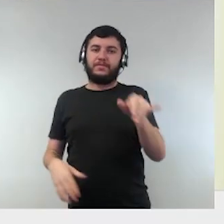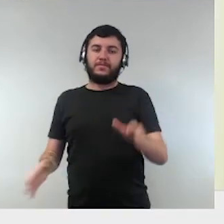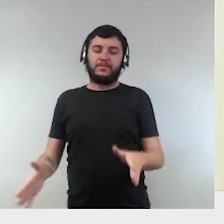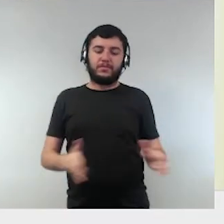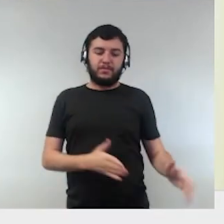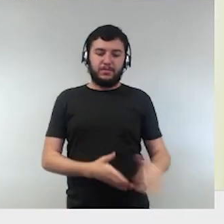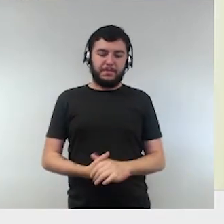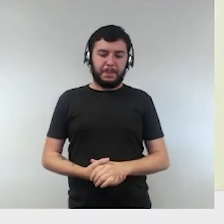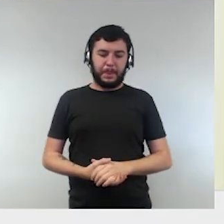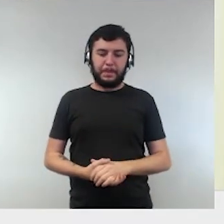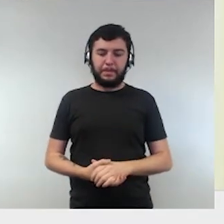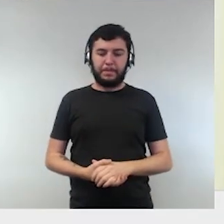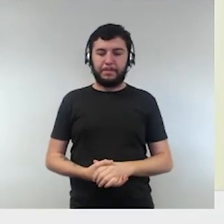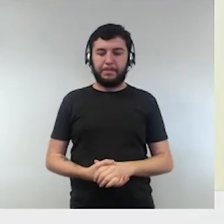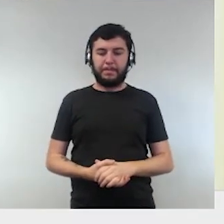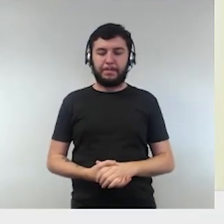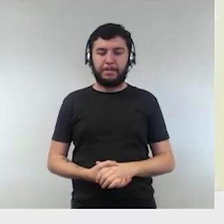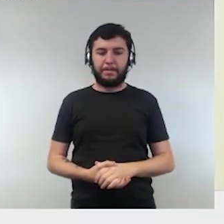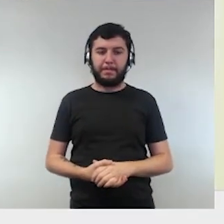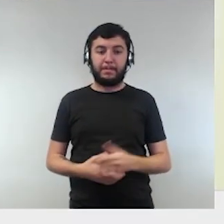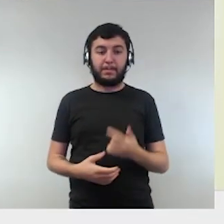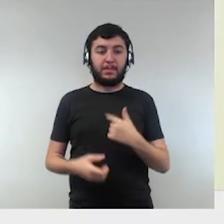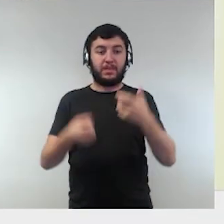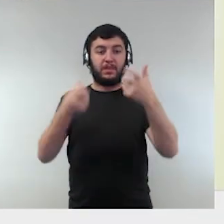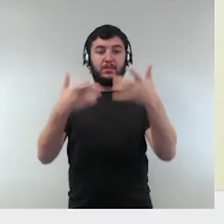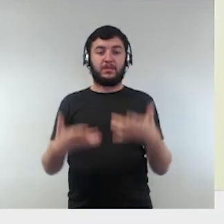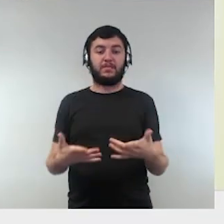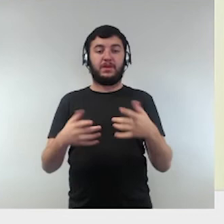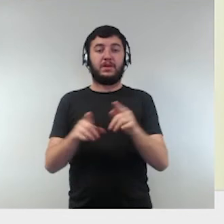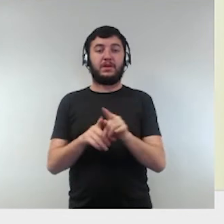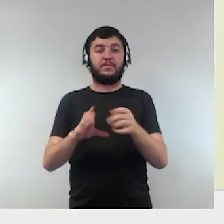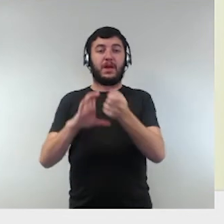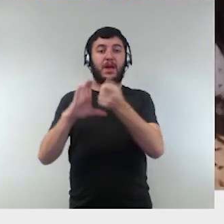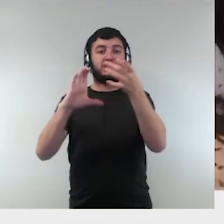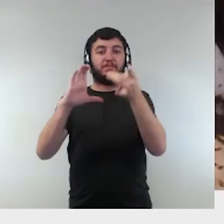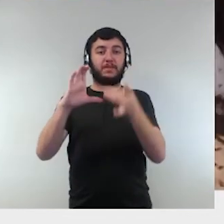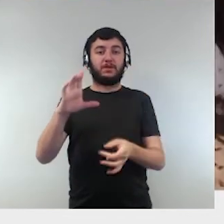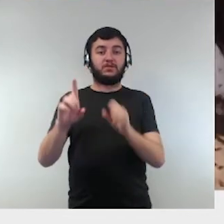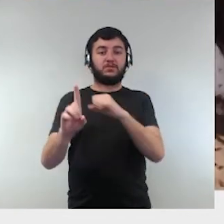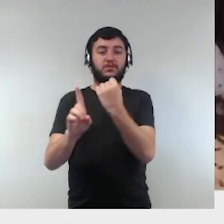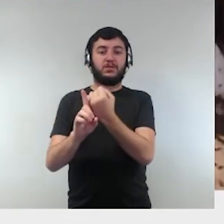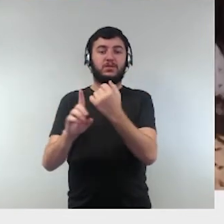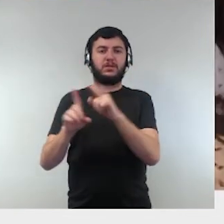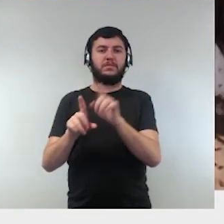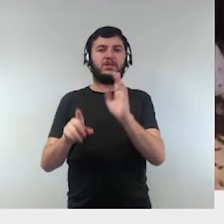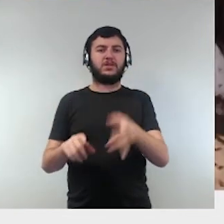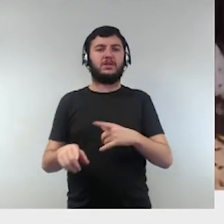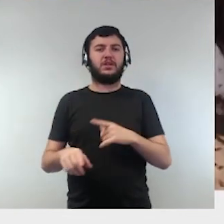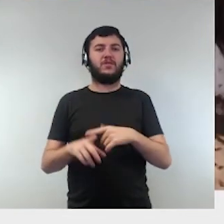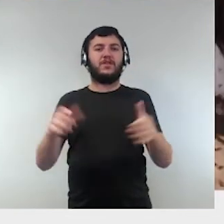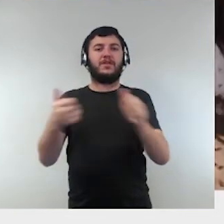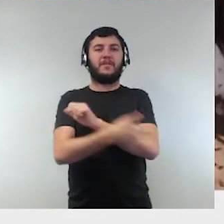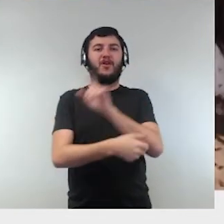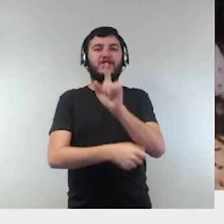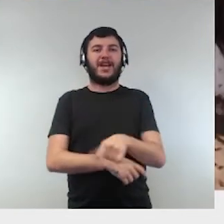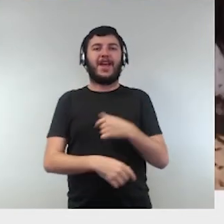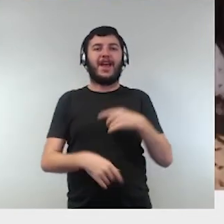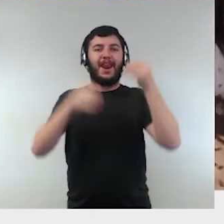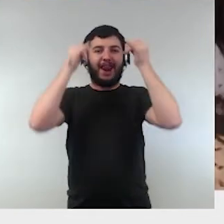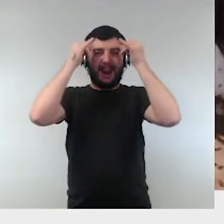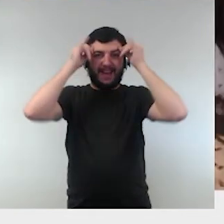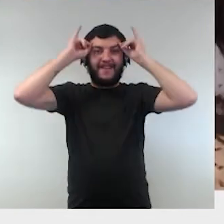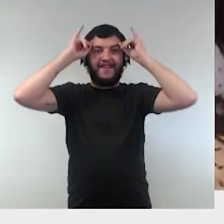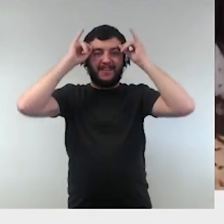Vou continuar. Eu estava tratando sobre o aspecto social, a relevância da prática desse esporte da vaquejada para toda uma